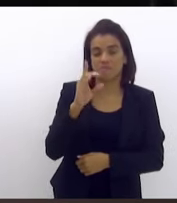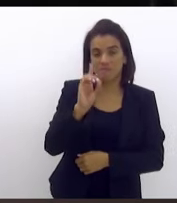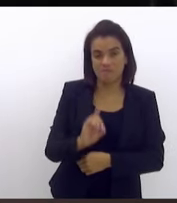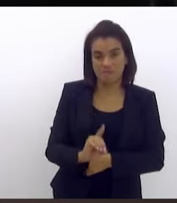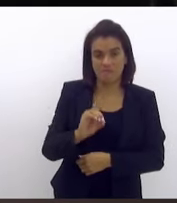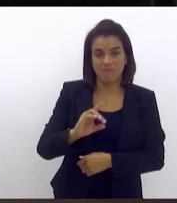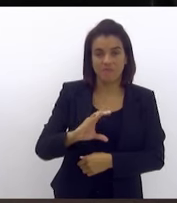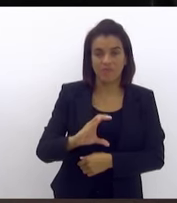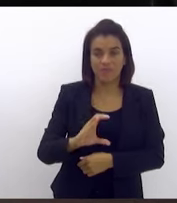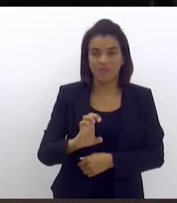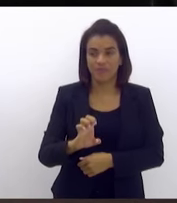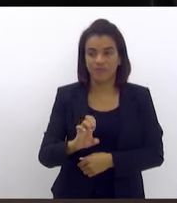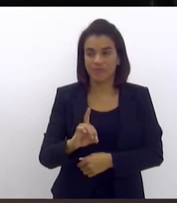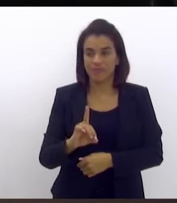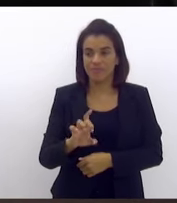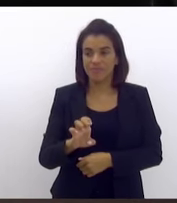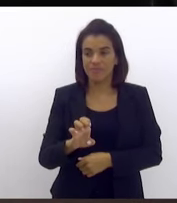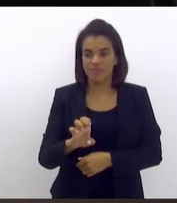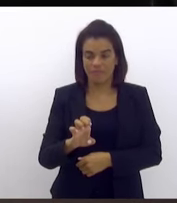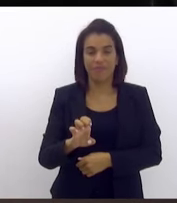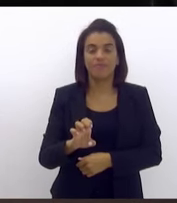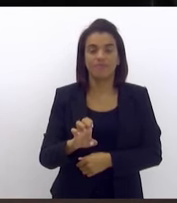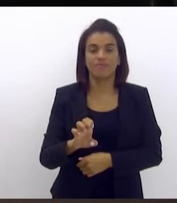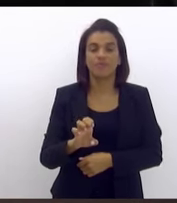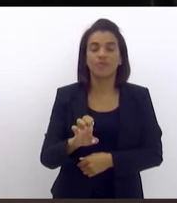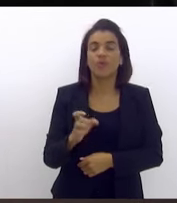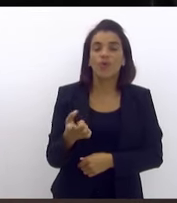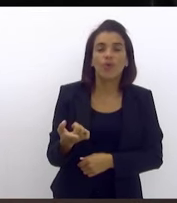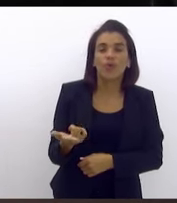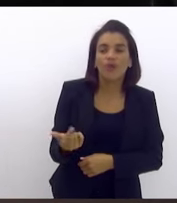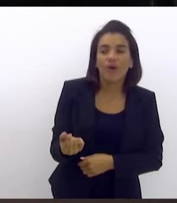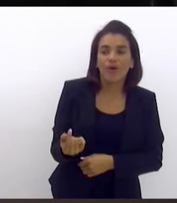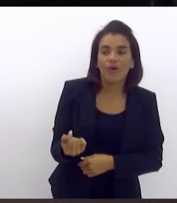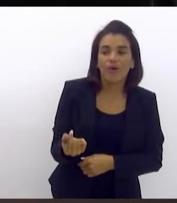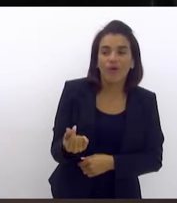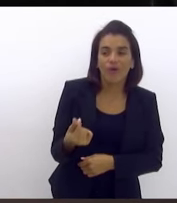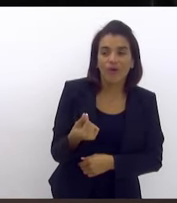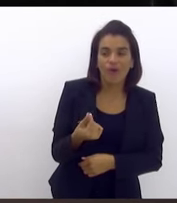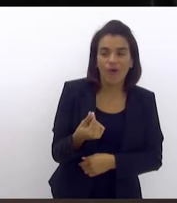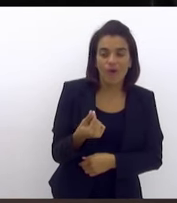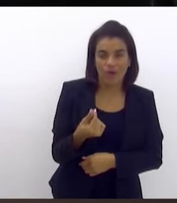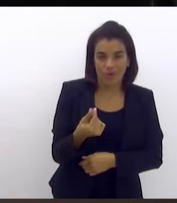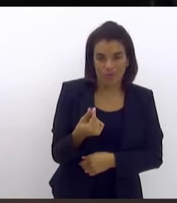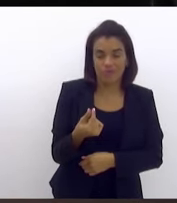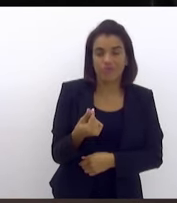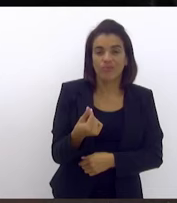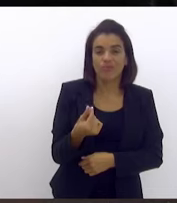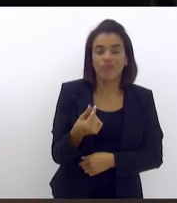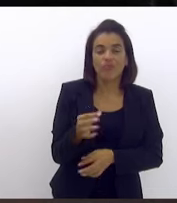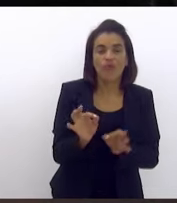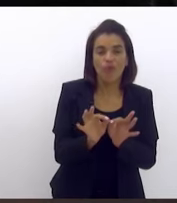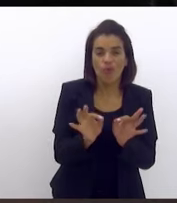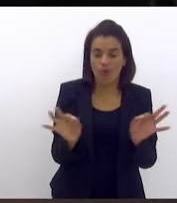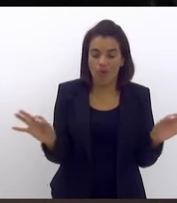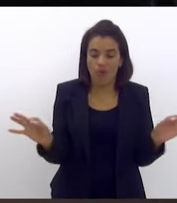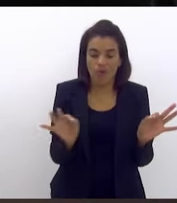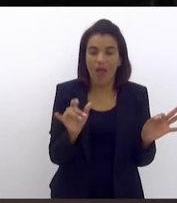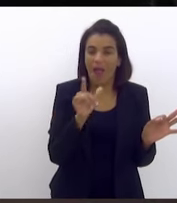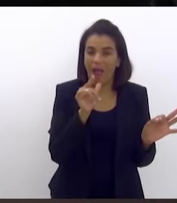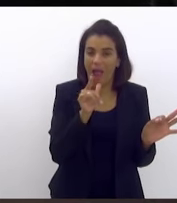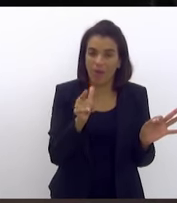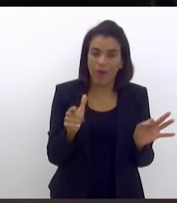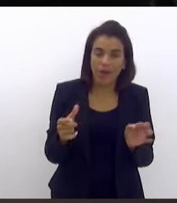essa casa, através da Comissão de Saneamento Ambiental, qual o valor estimado de quantos metros cúbicos de água está sendo comprado por cada bloco, já que